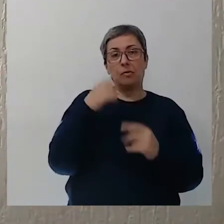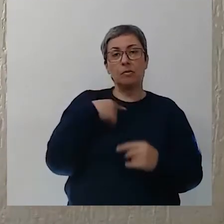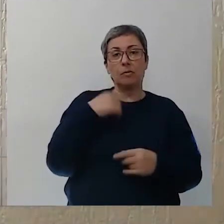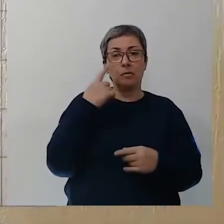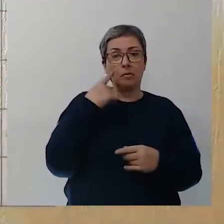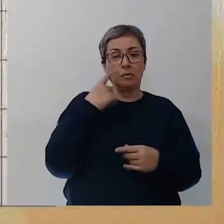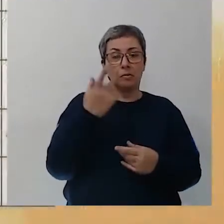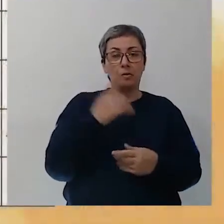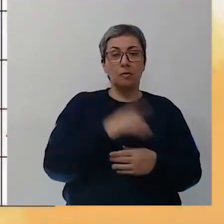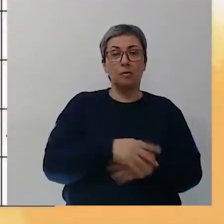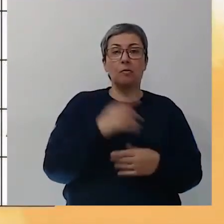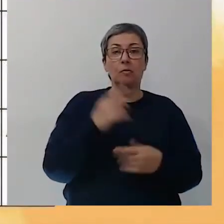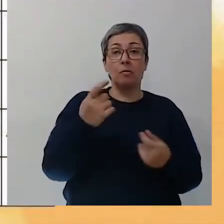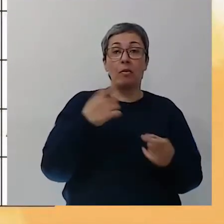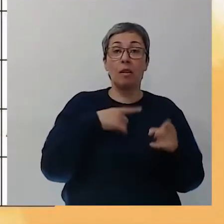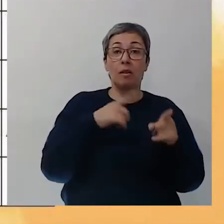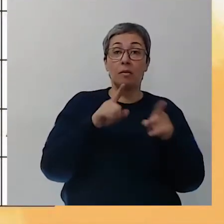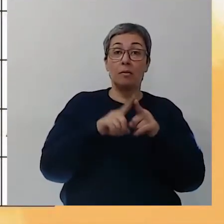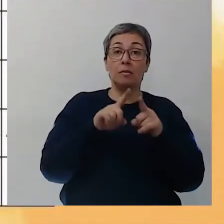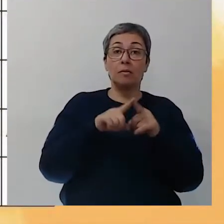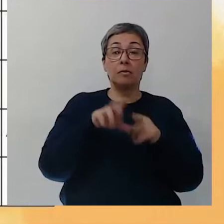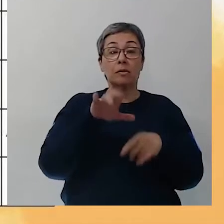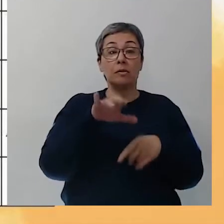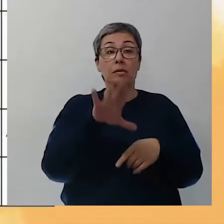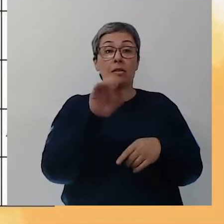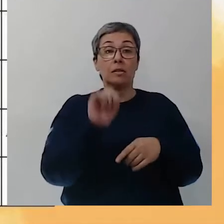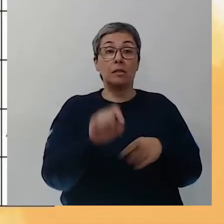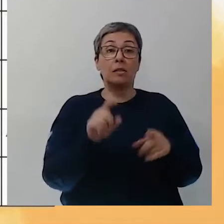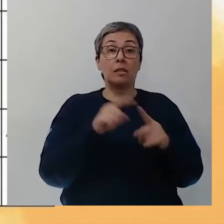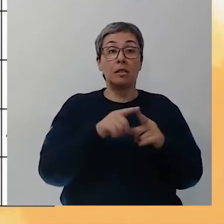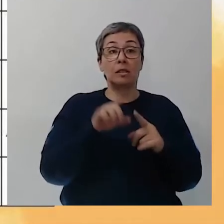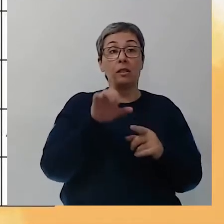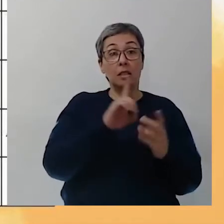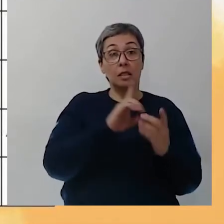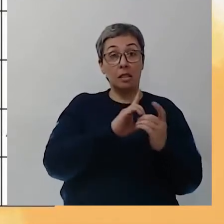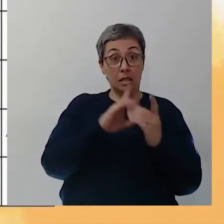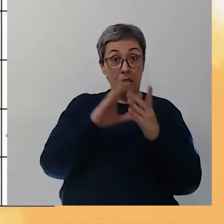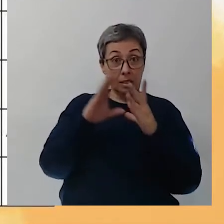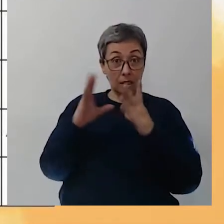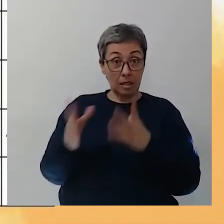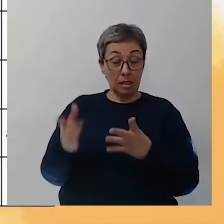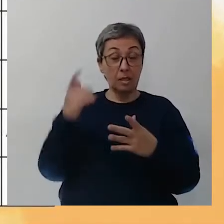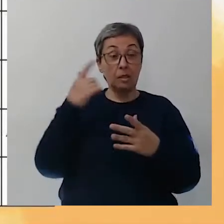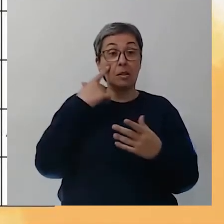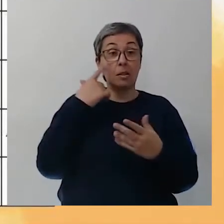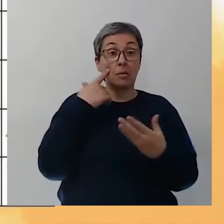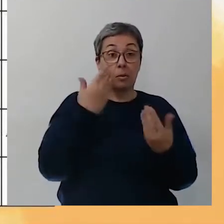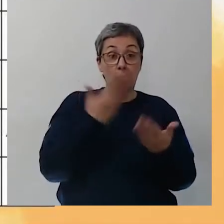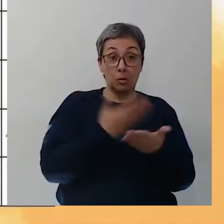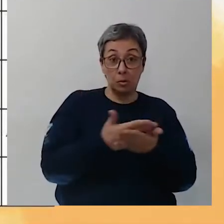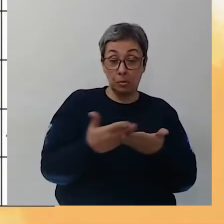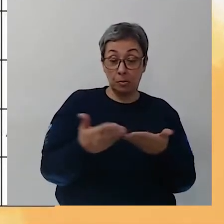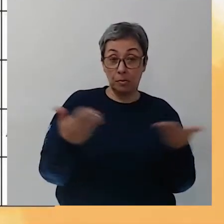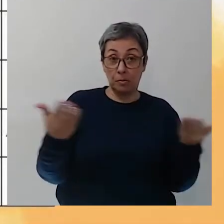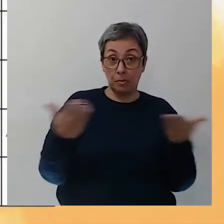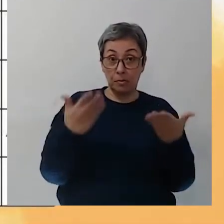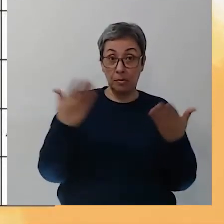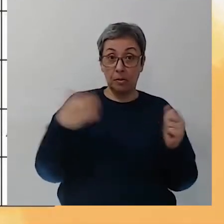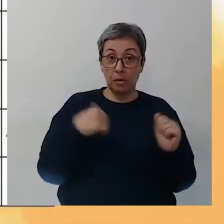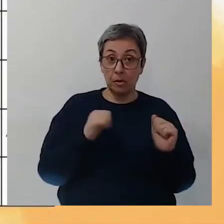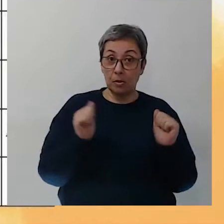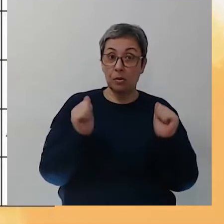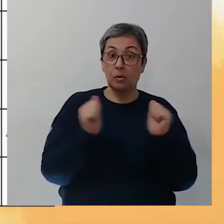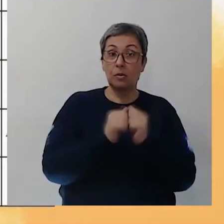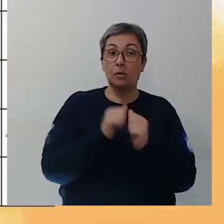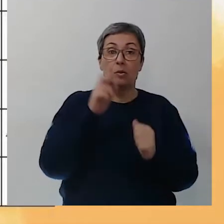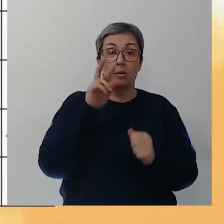Dá uma olhadinha, ó. Esse acróstico com a palavra democracia, que é o que a gente tá dando início aí hoje. Vamos